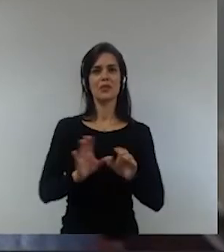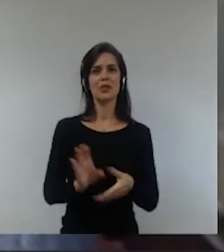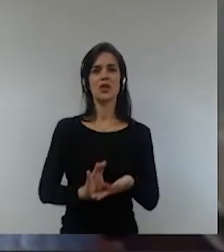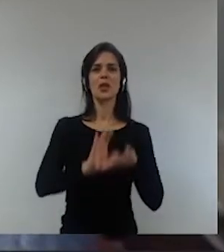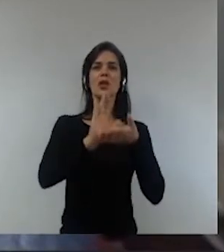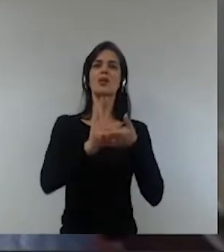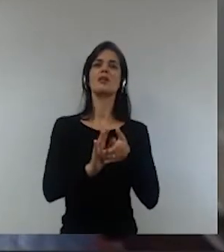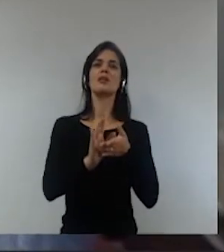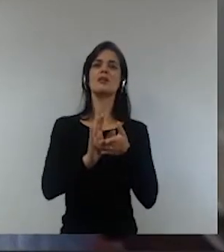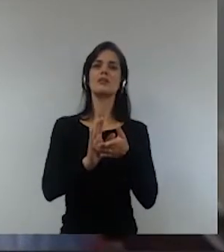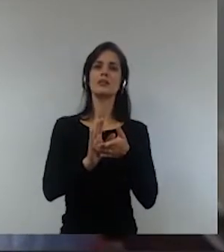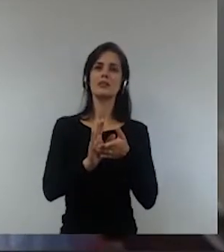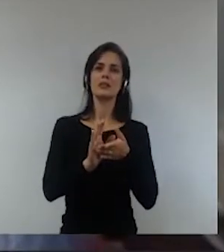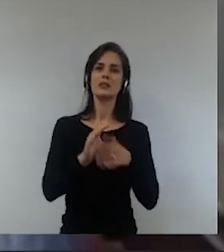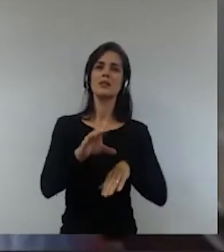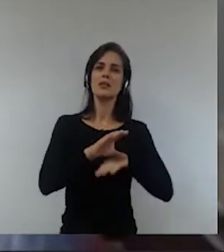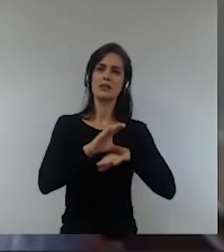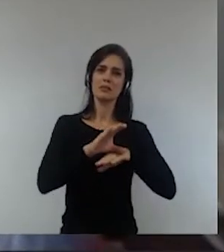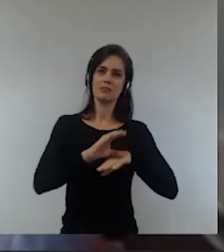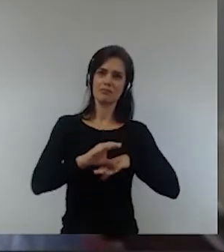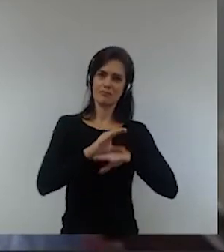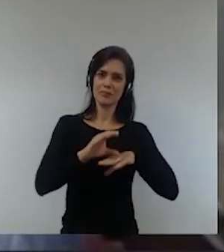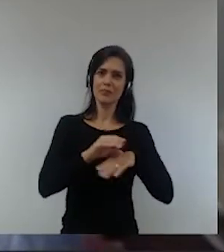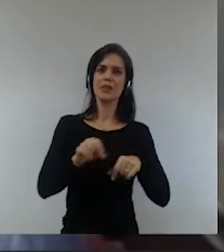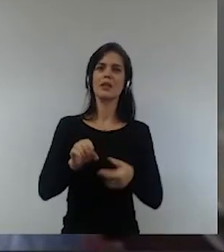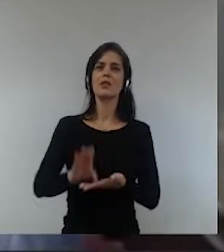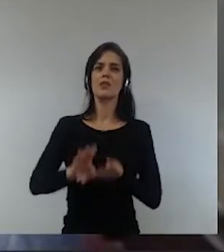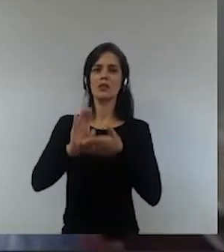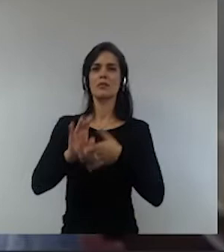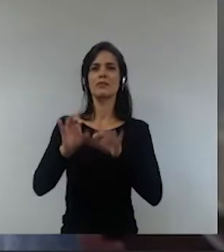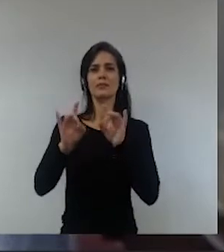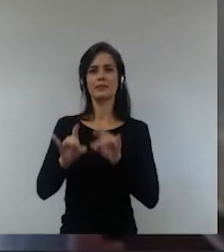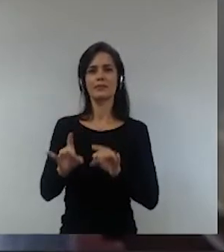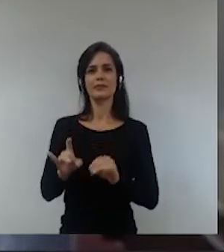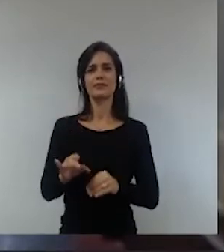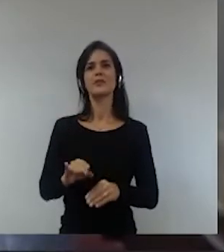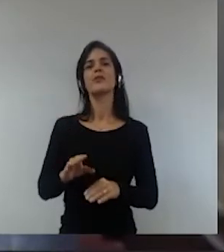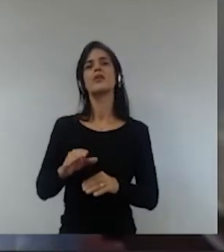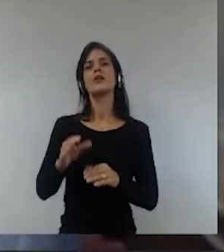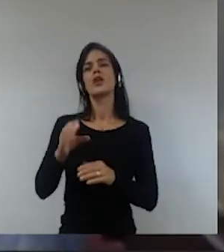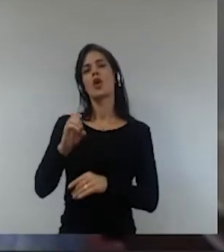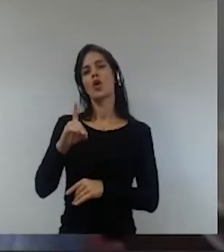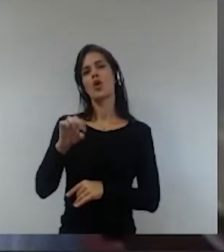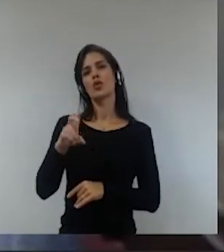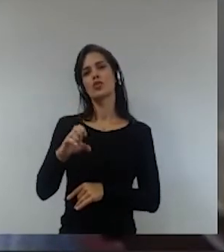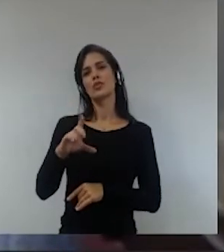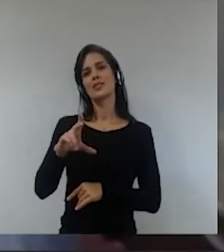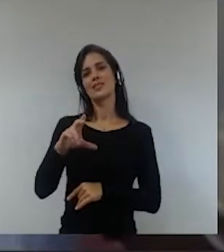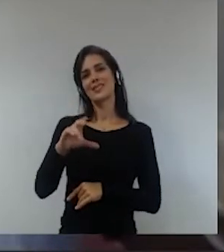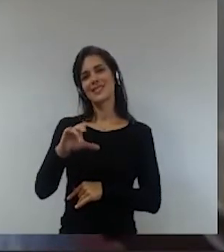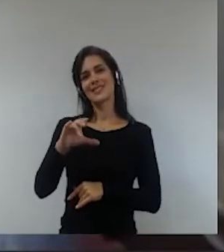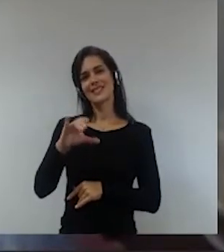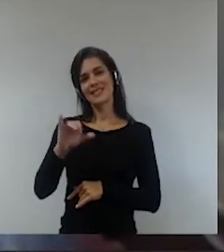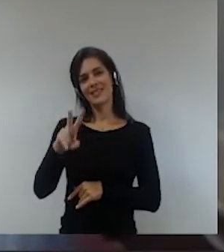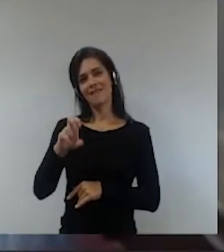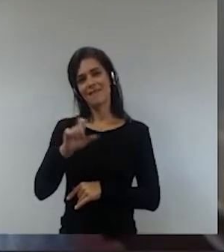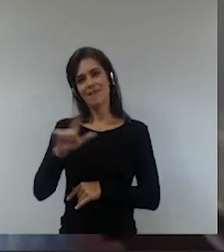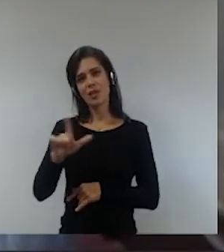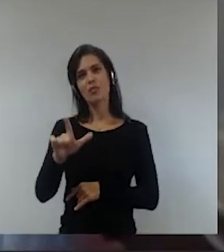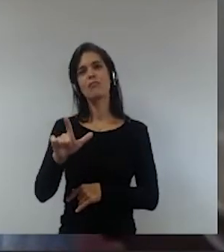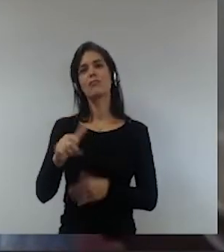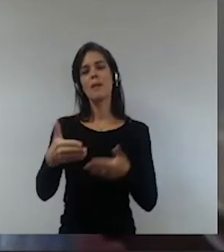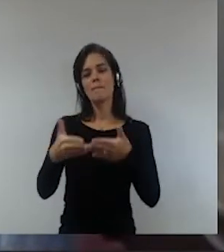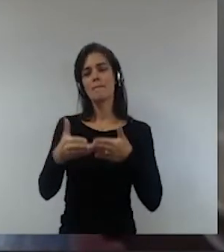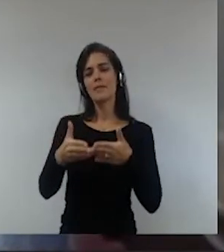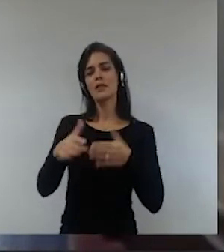Estudos Constitucionais quanto da Comissão Especial do Código de Processo Civil, encaminhou um ofício ao CNJ, agora na pandemia, em